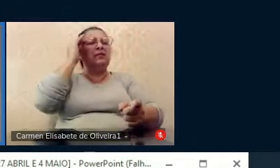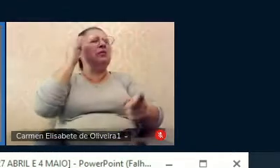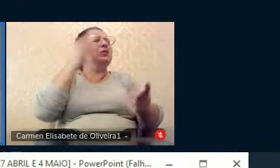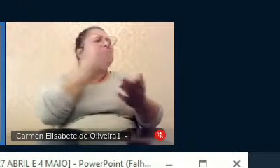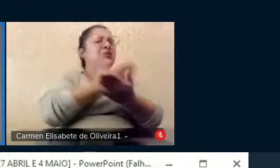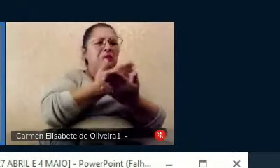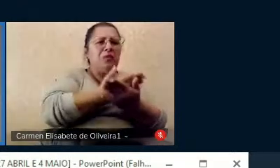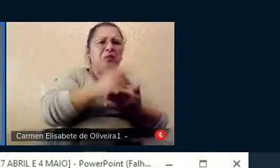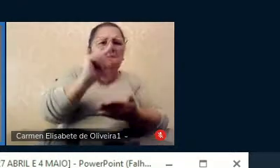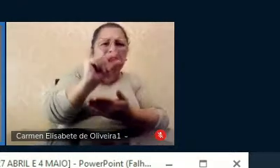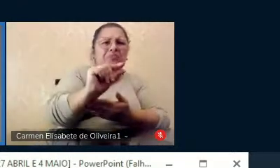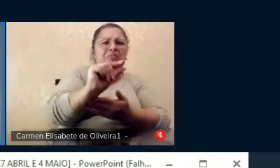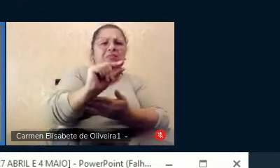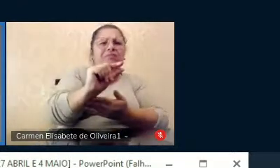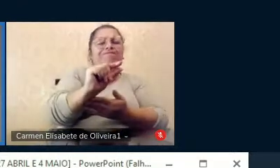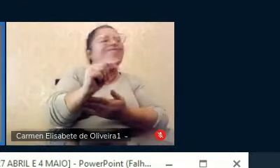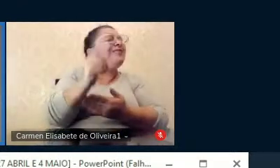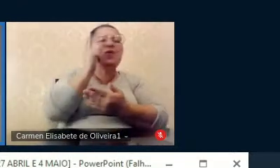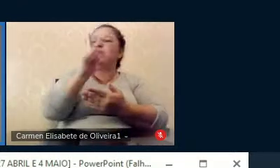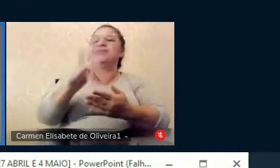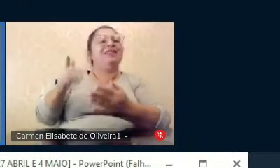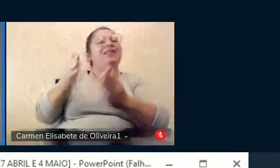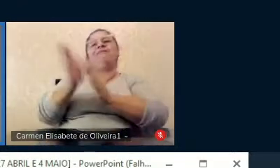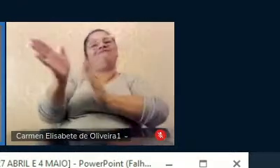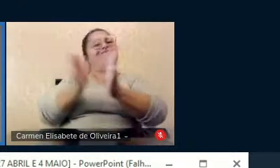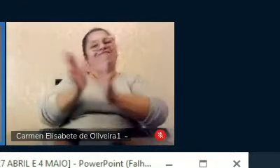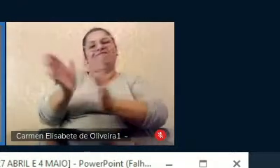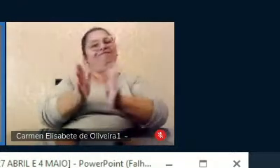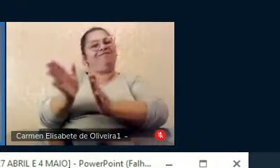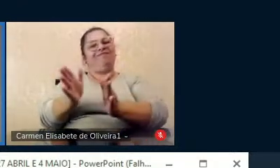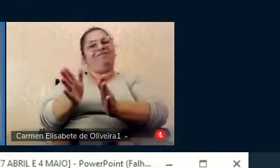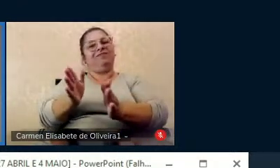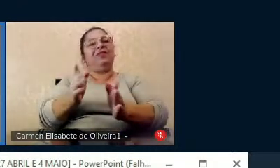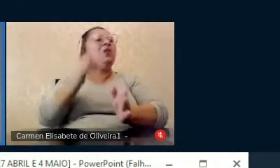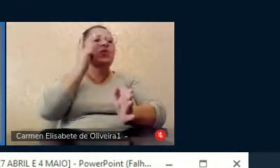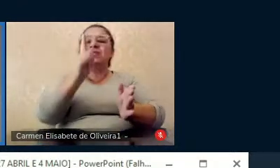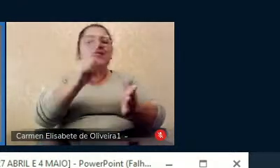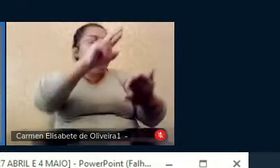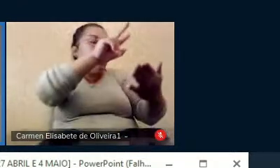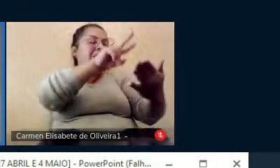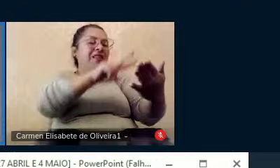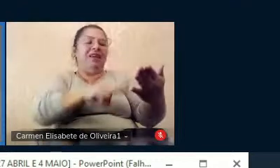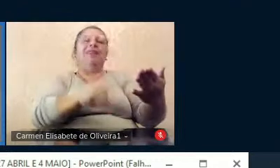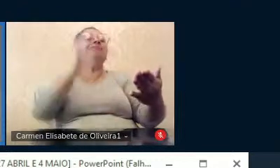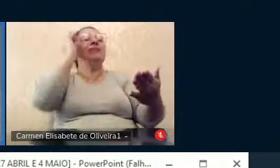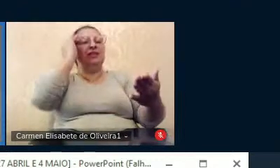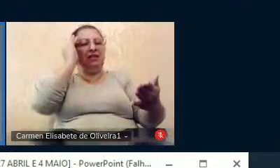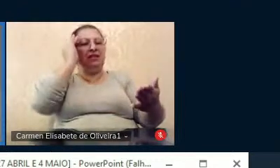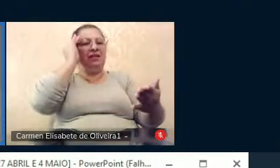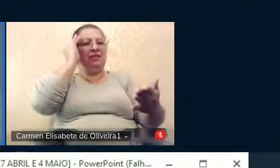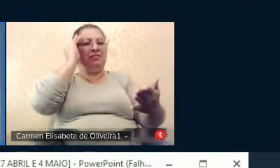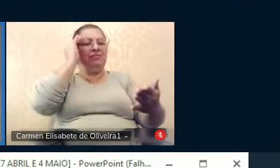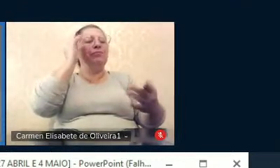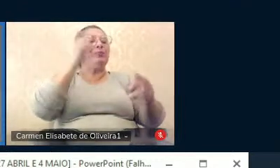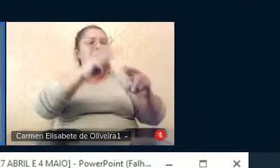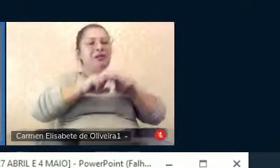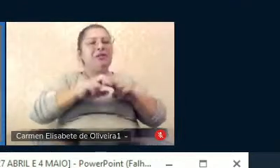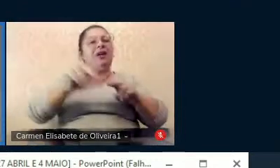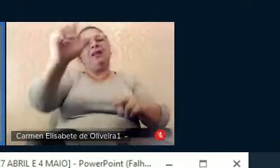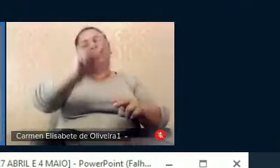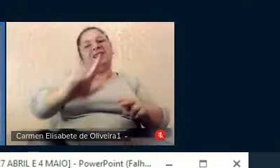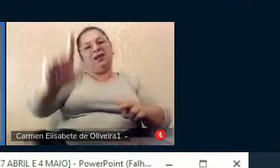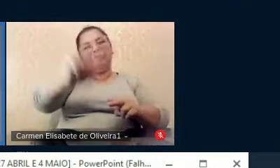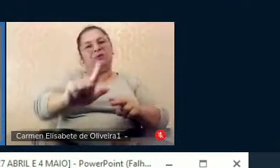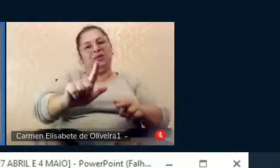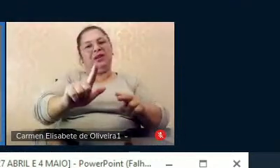estudo. Era inacessível ler e compreender o que essas literaturas traziam. Então, por isso que ela era